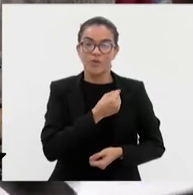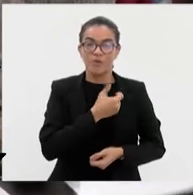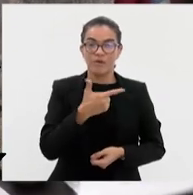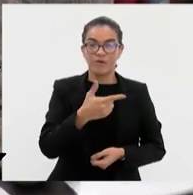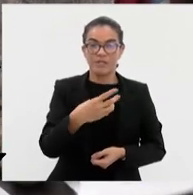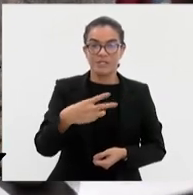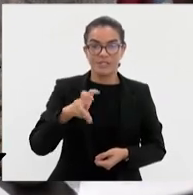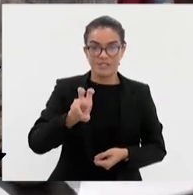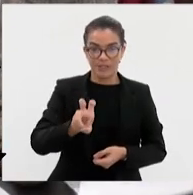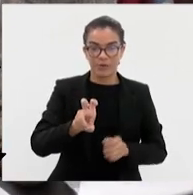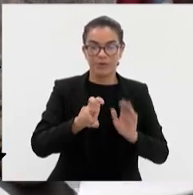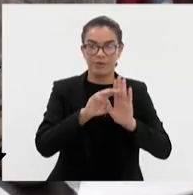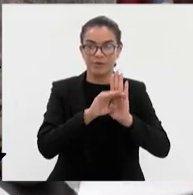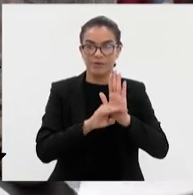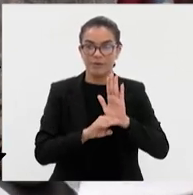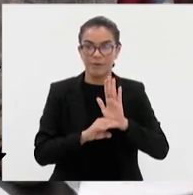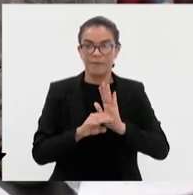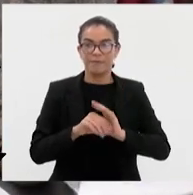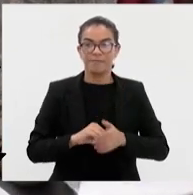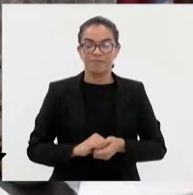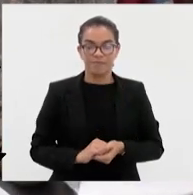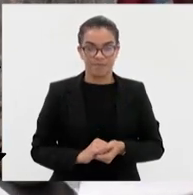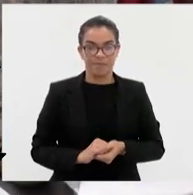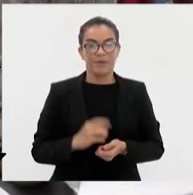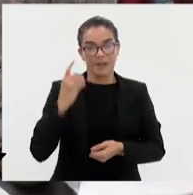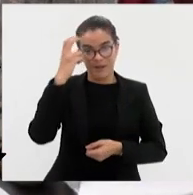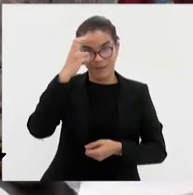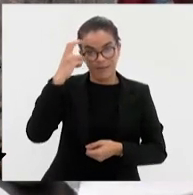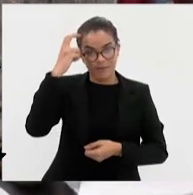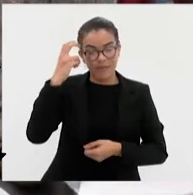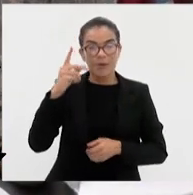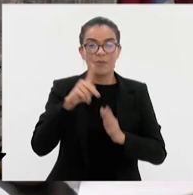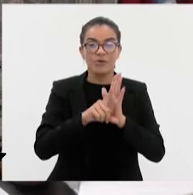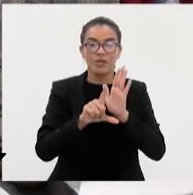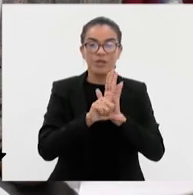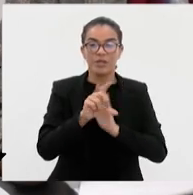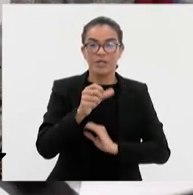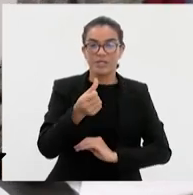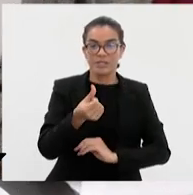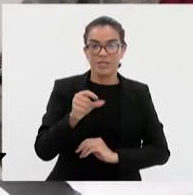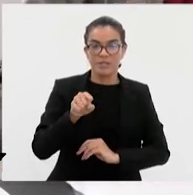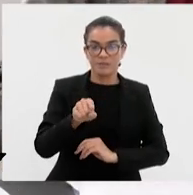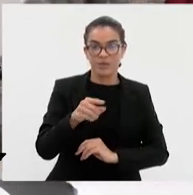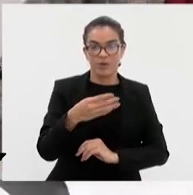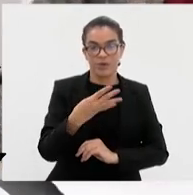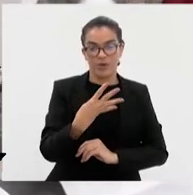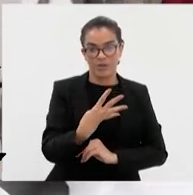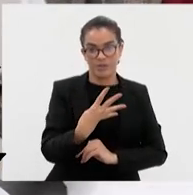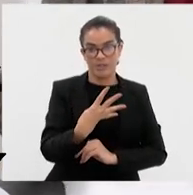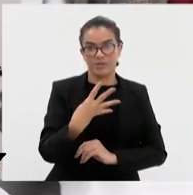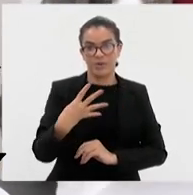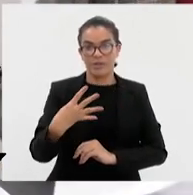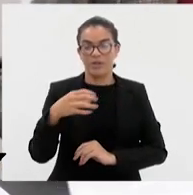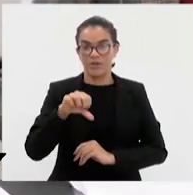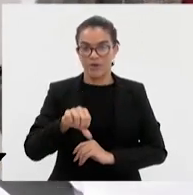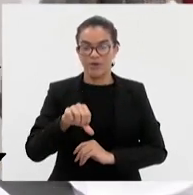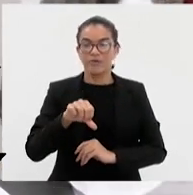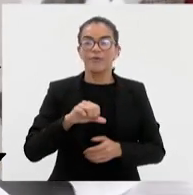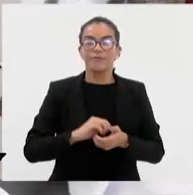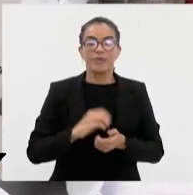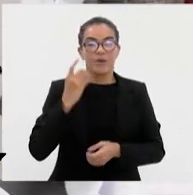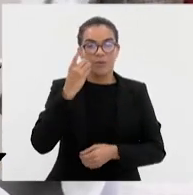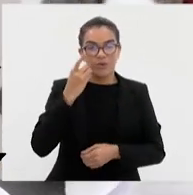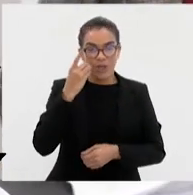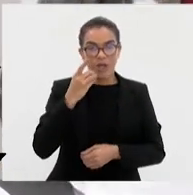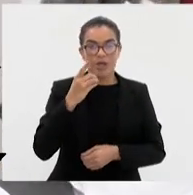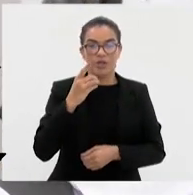25 da pauta, também sob a relatoria da deputada Verônica Lima, projeto de lei número 6.049 de 2022, de autoria do deputado